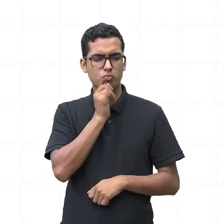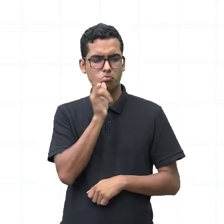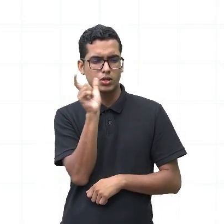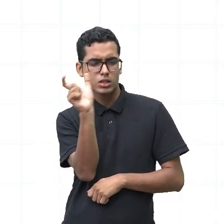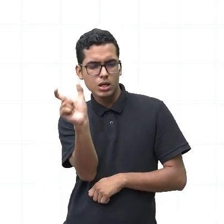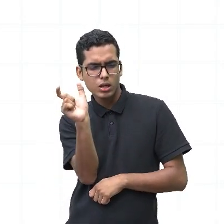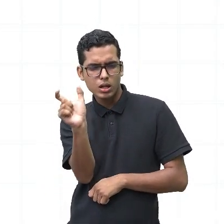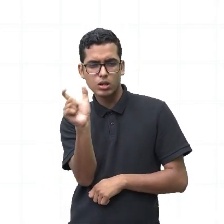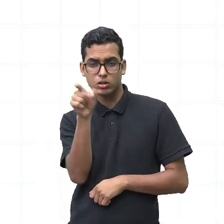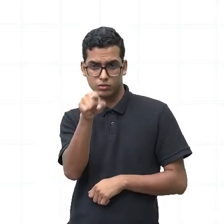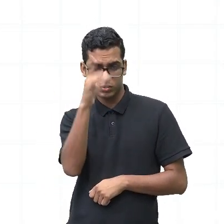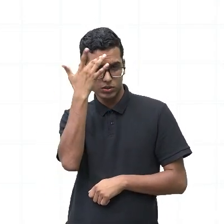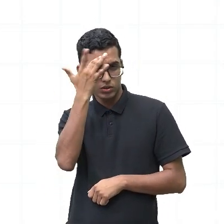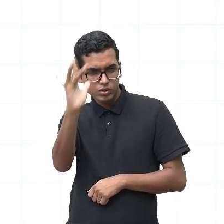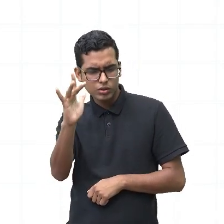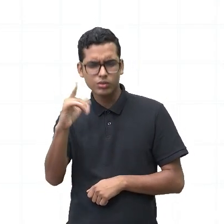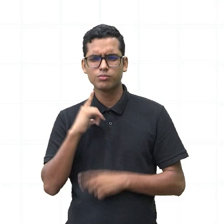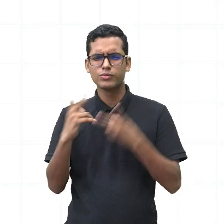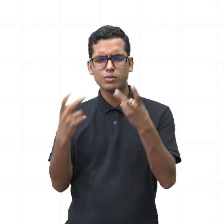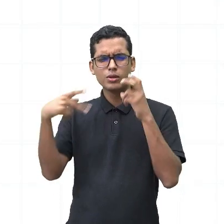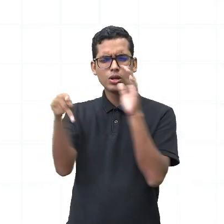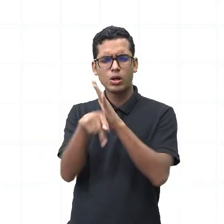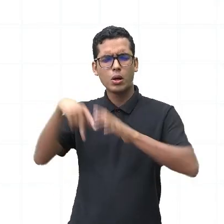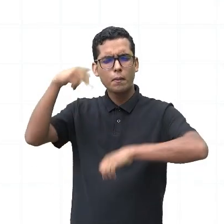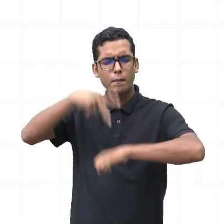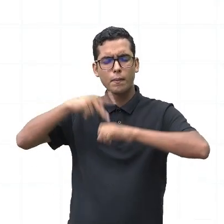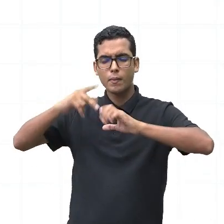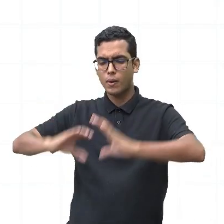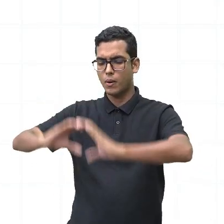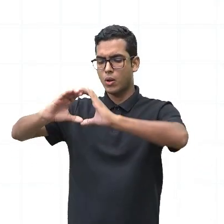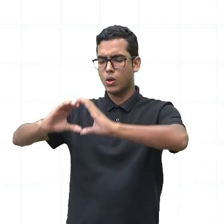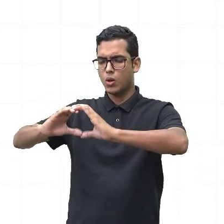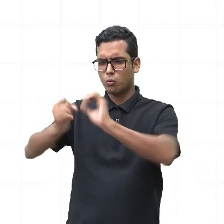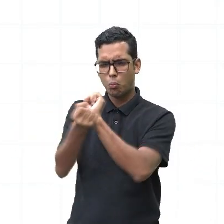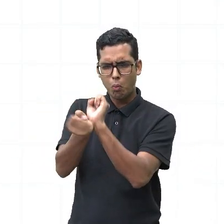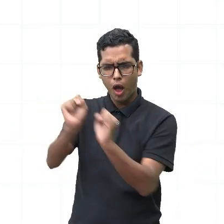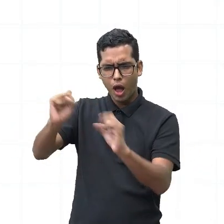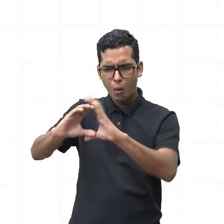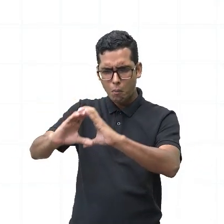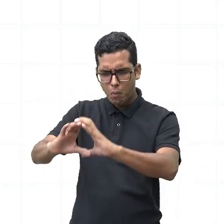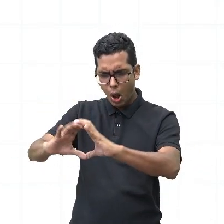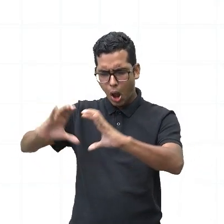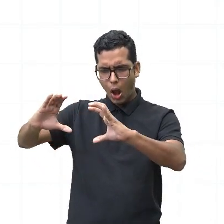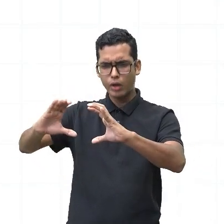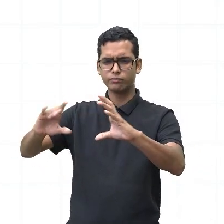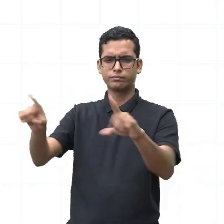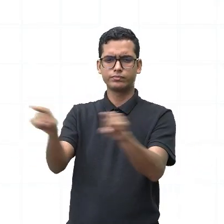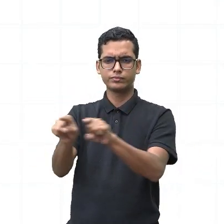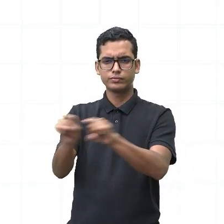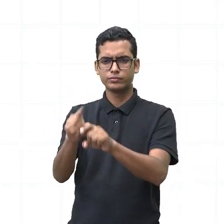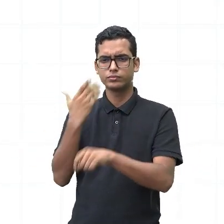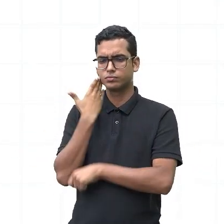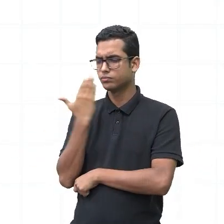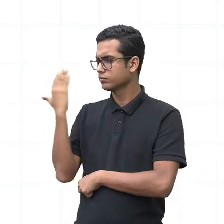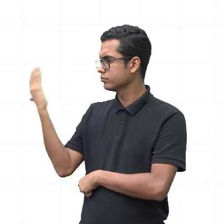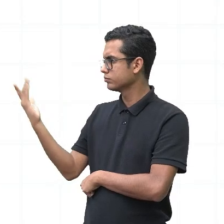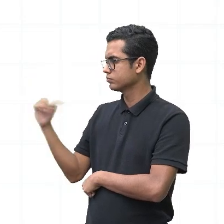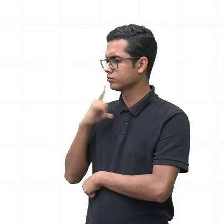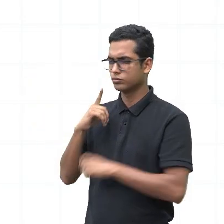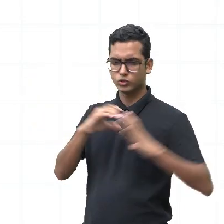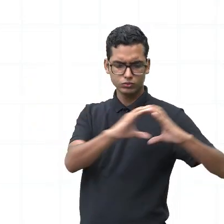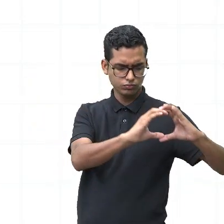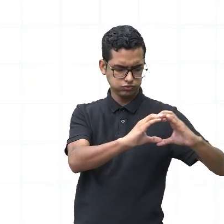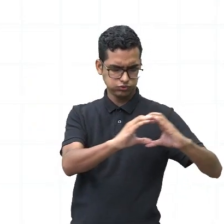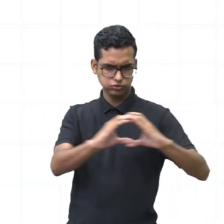são pedras grandes, né? E tem assim um trilho ali que foi, dá para ver o caminho que